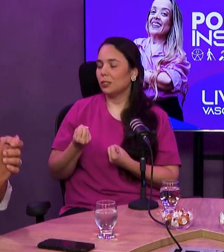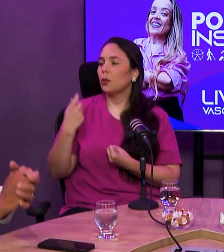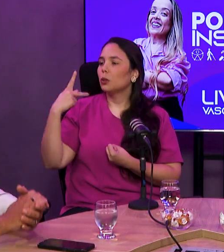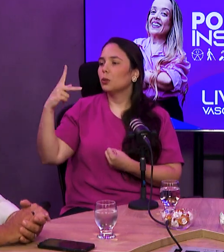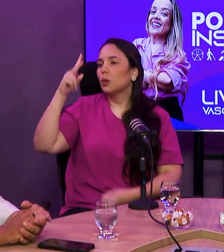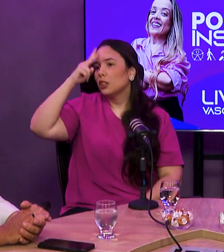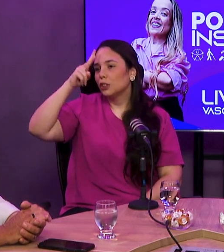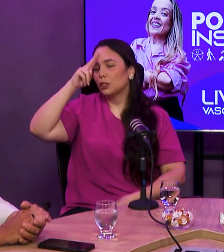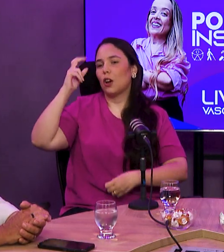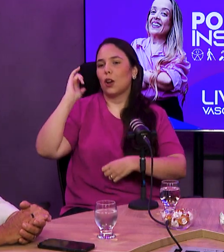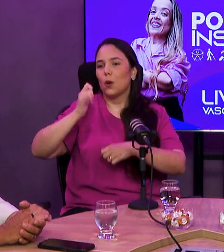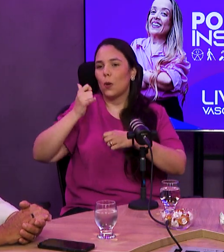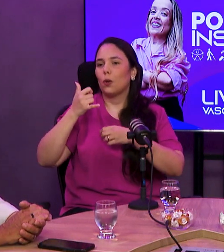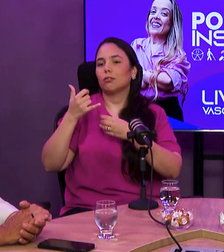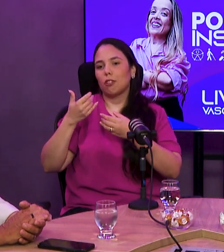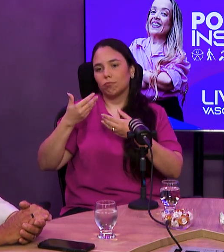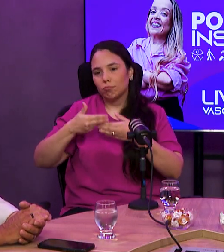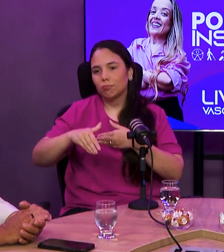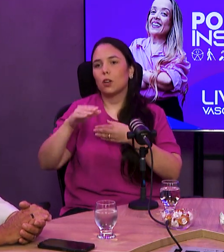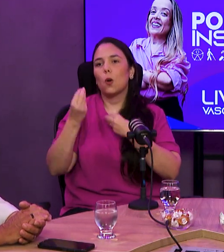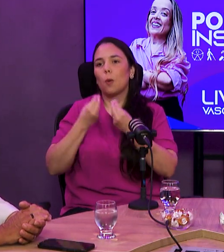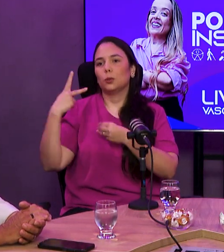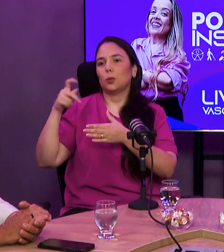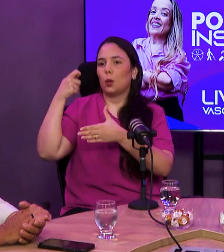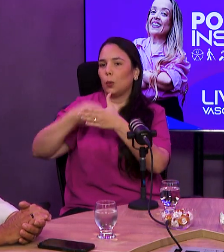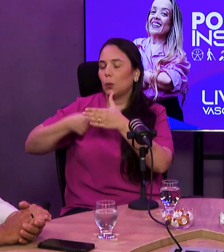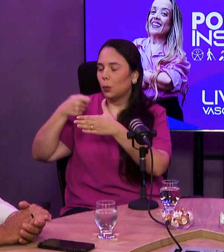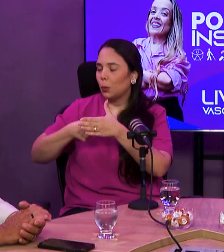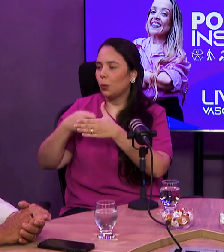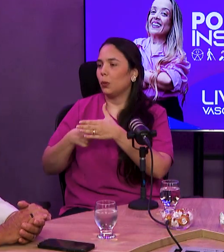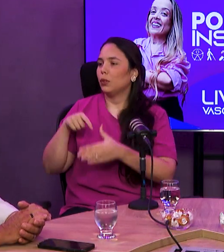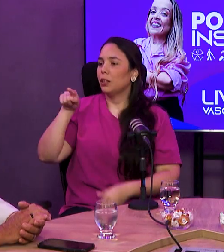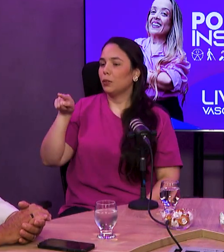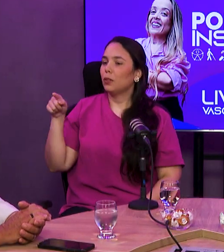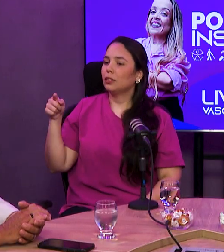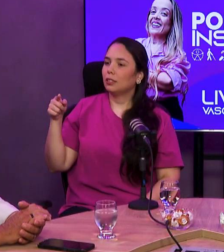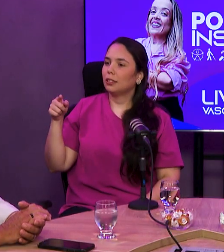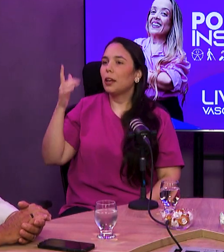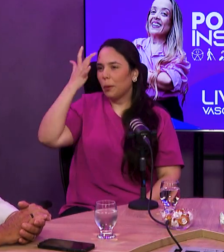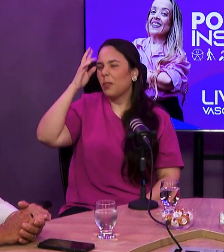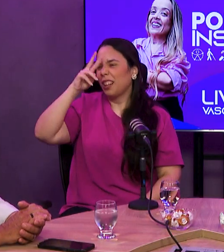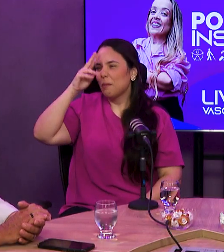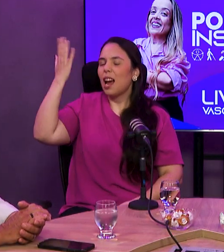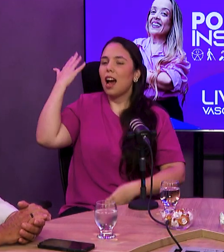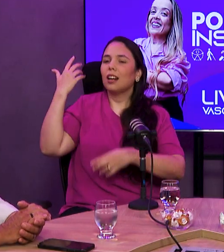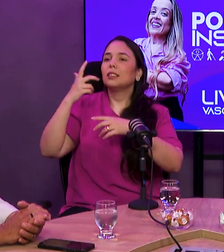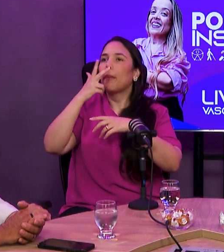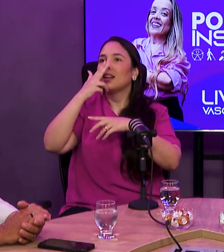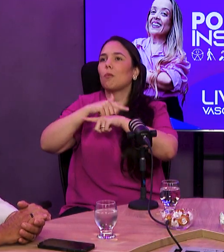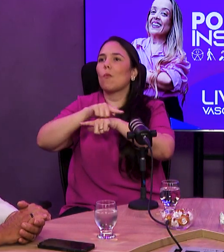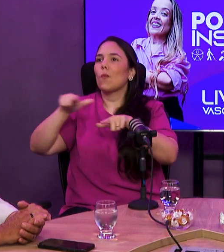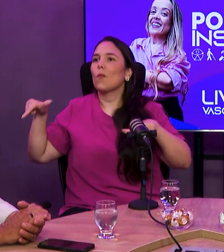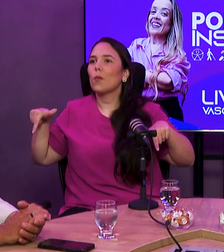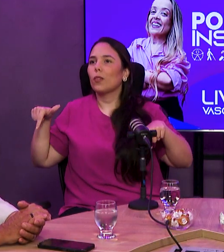da sua história, da sua luta. Você veio da onde era mato, né?